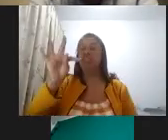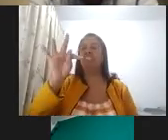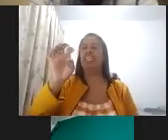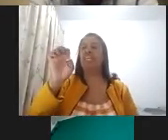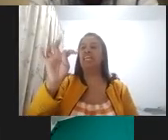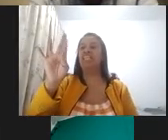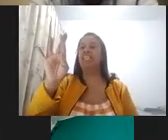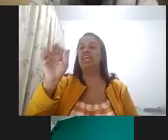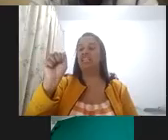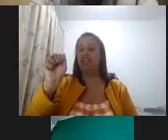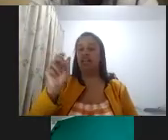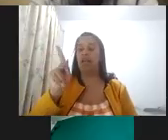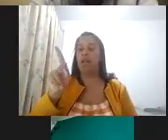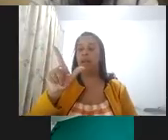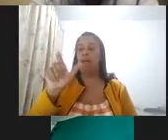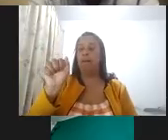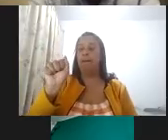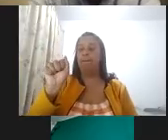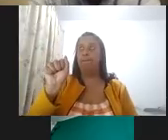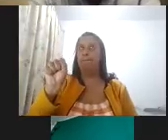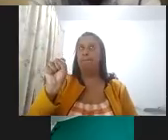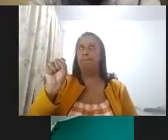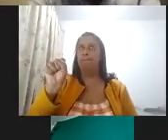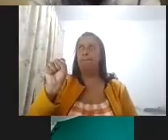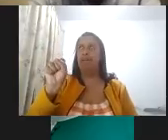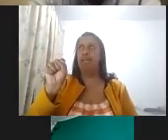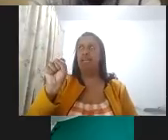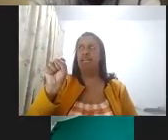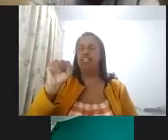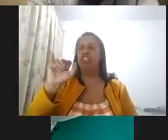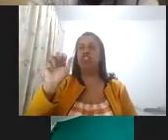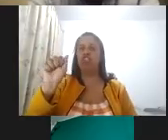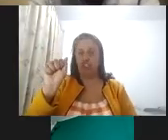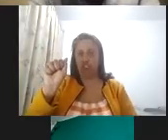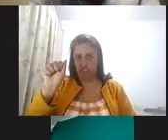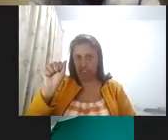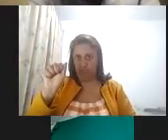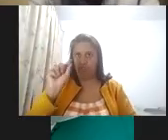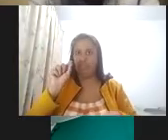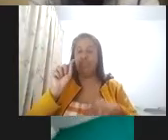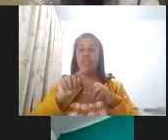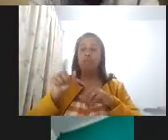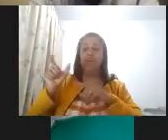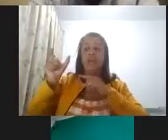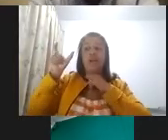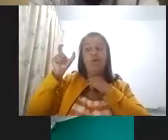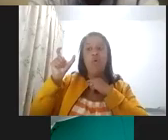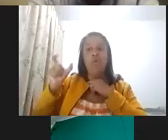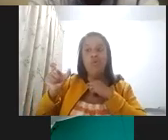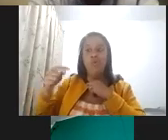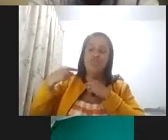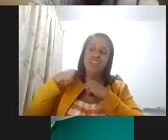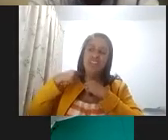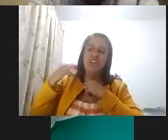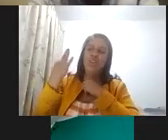dos movimentos dos braços e das pernas. Além disso, a coluna cervical é fonte frequente de dores, de torcicolos, né? É uma